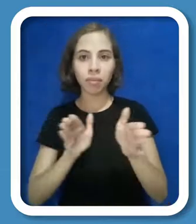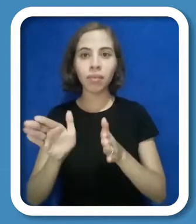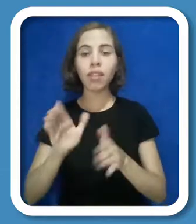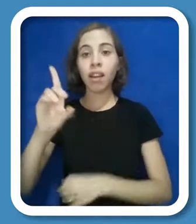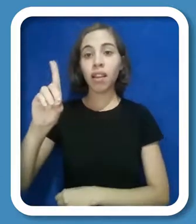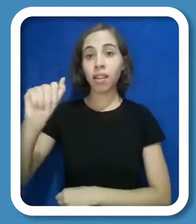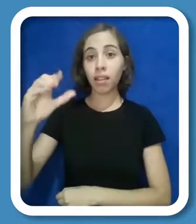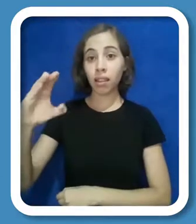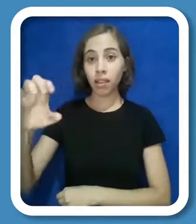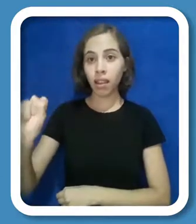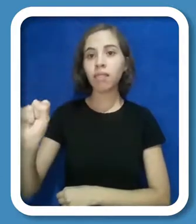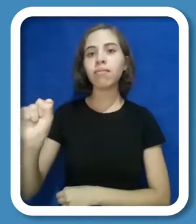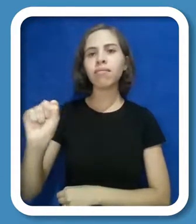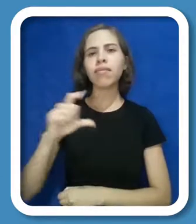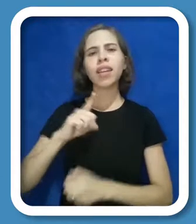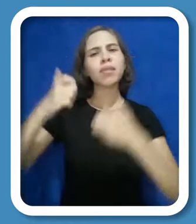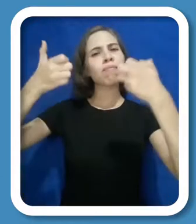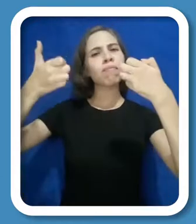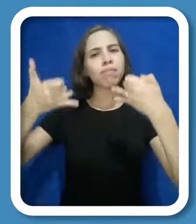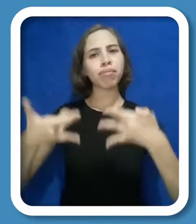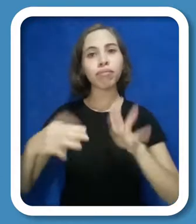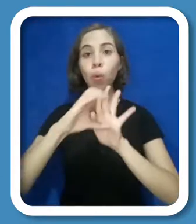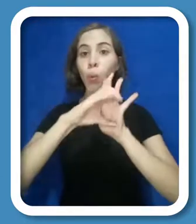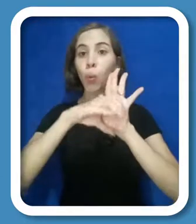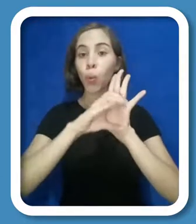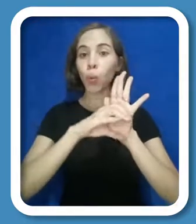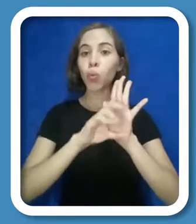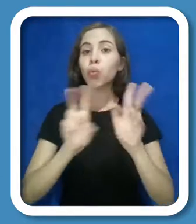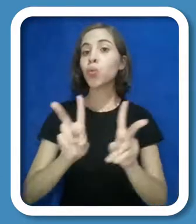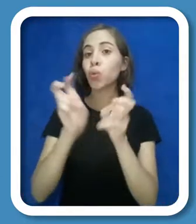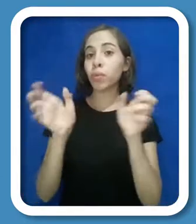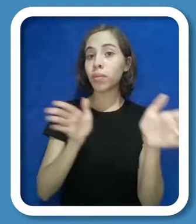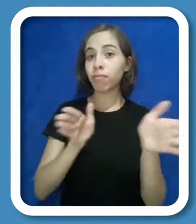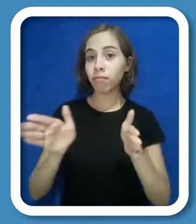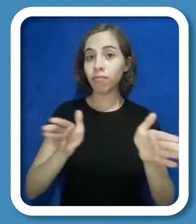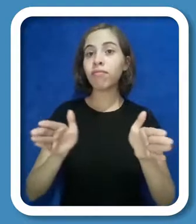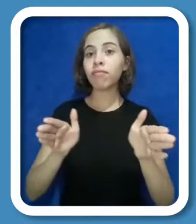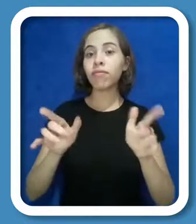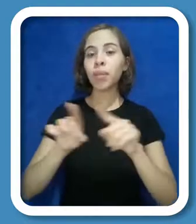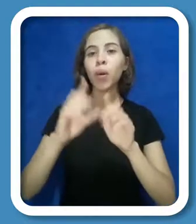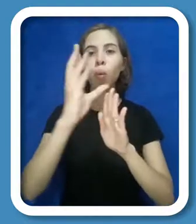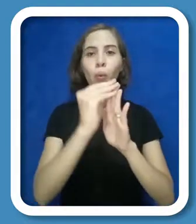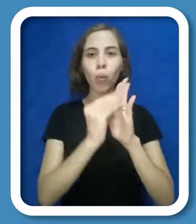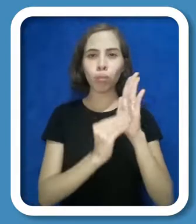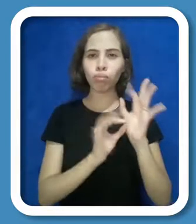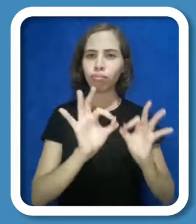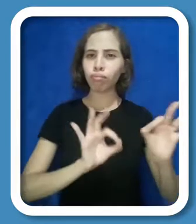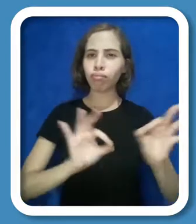Acessibilidade, DACES, com explicações e conceitos sobre acessibilidade e um conteúdo